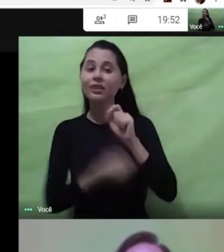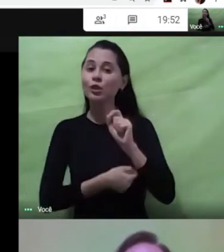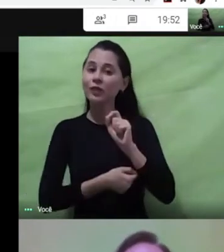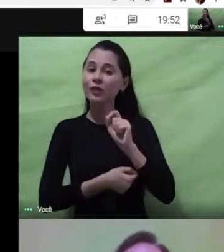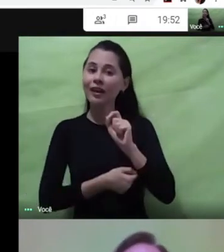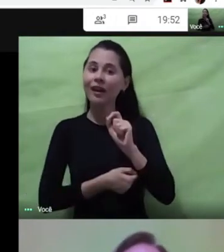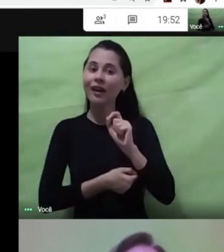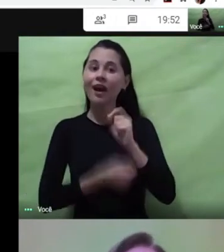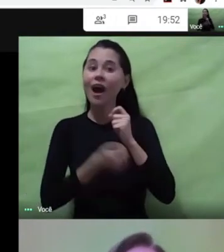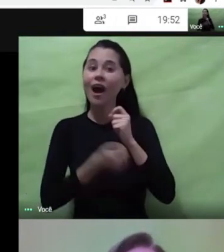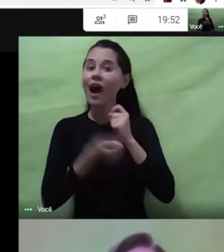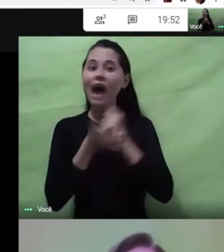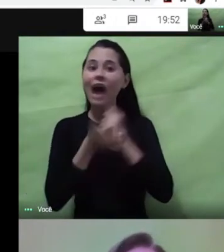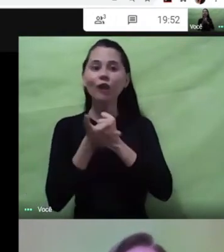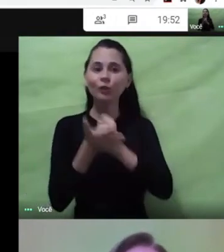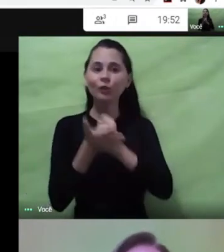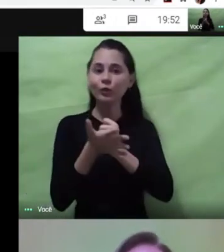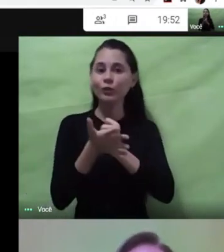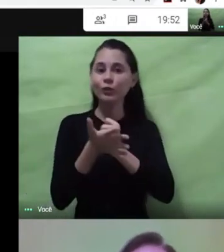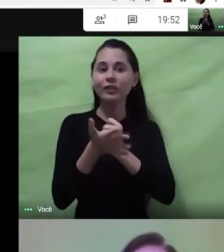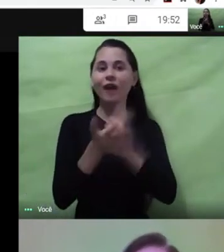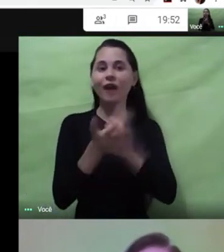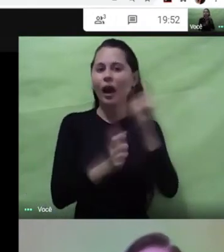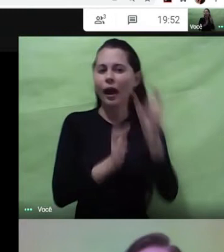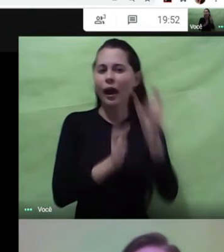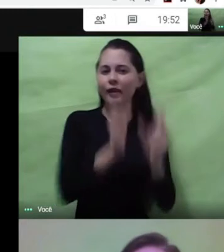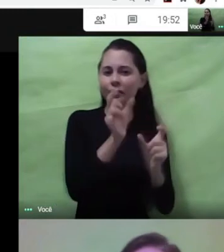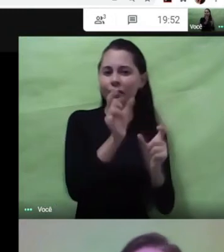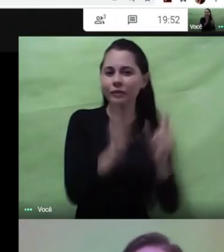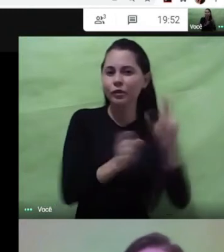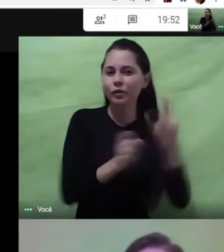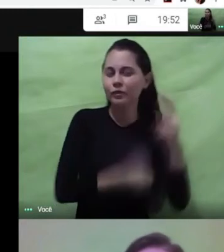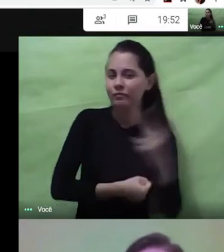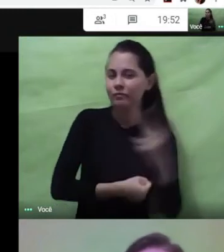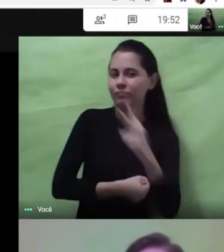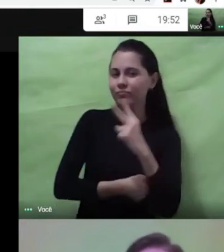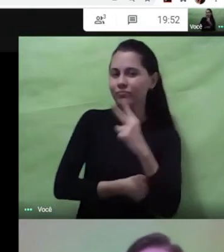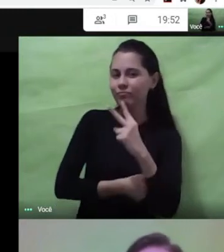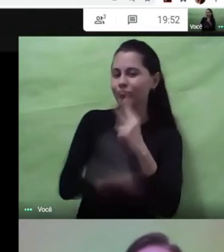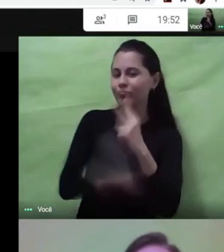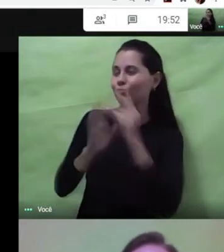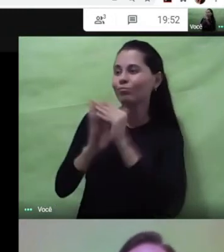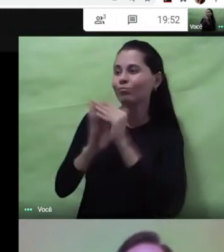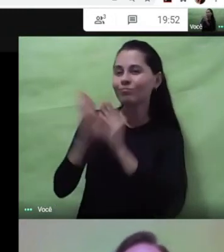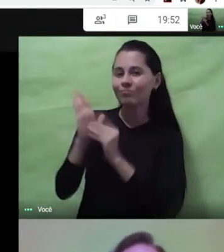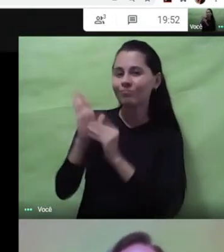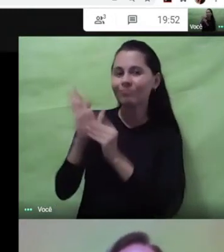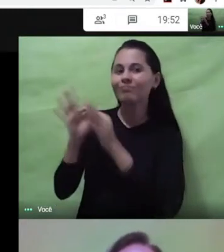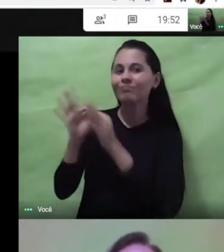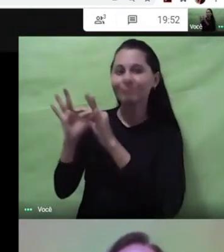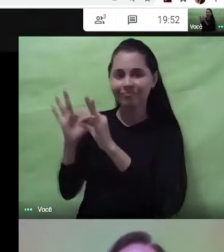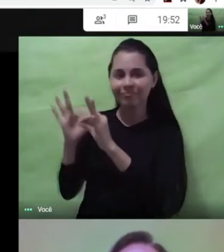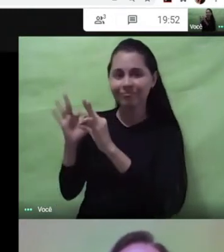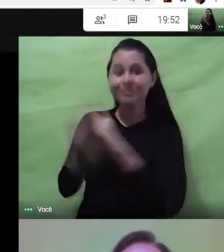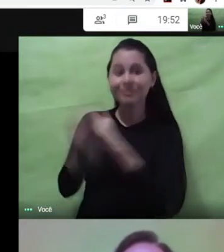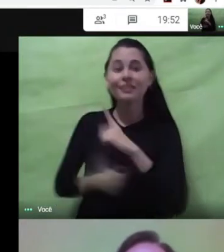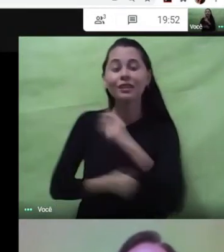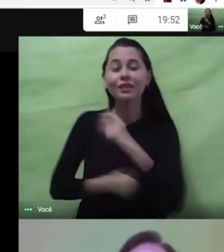a visualização de conteúdos à distância, tendo o aluno